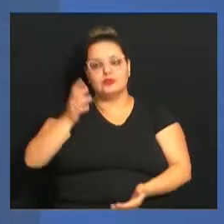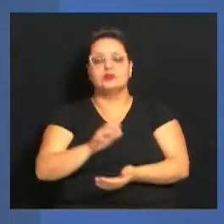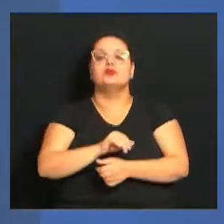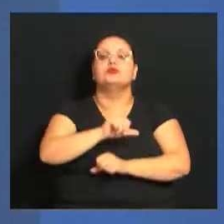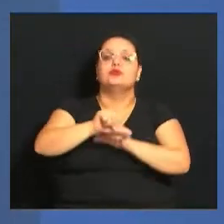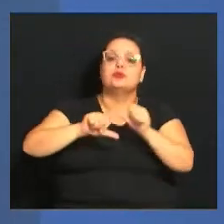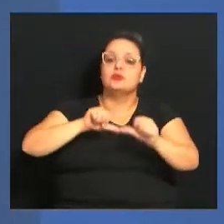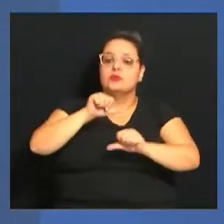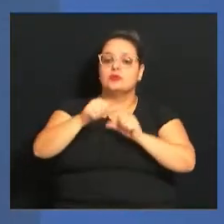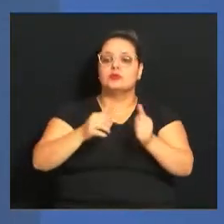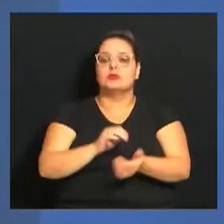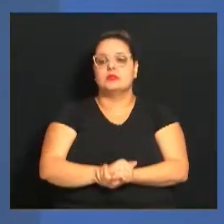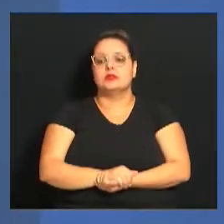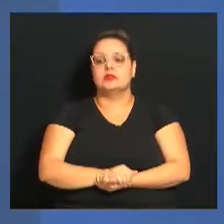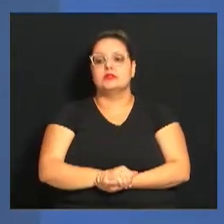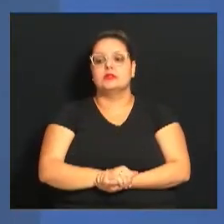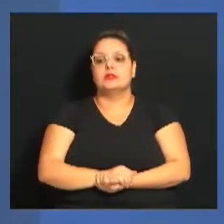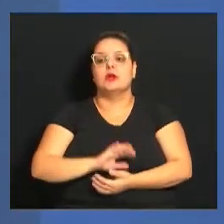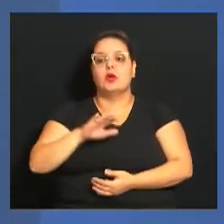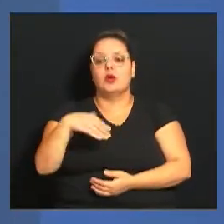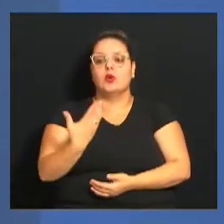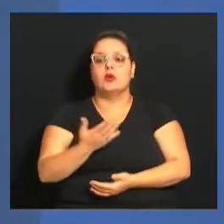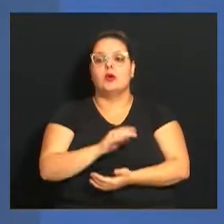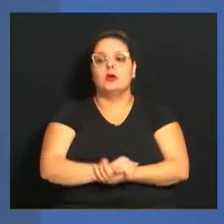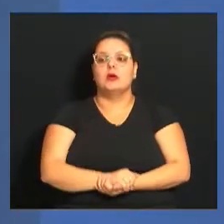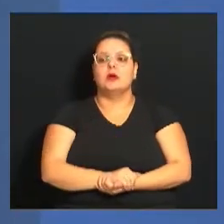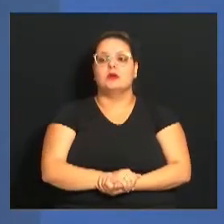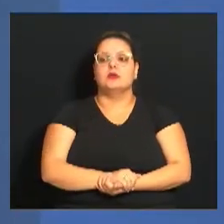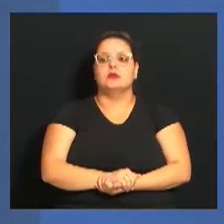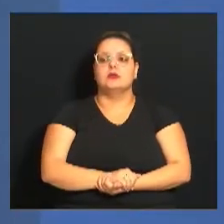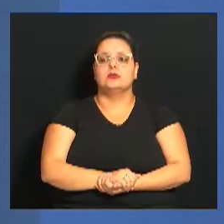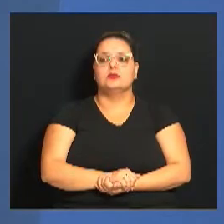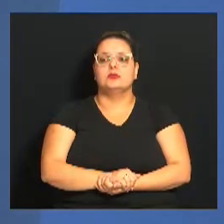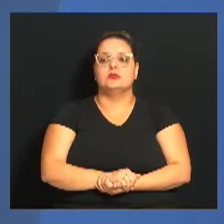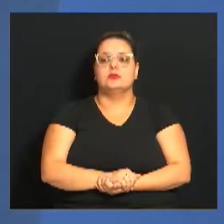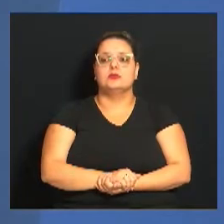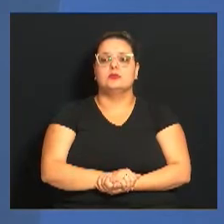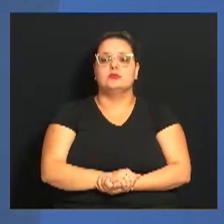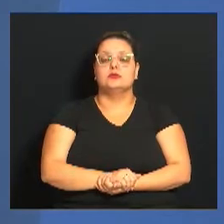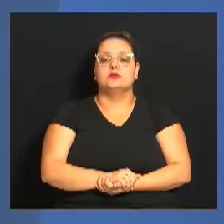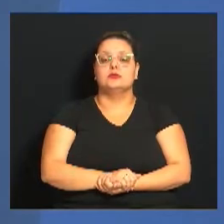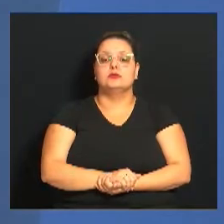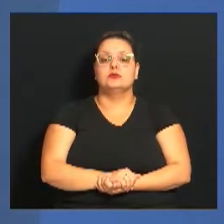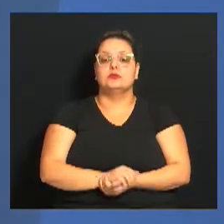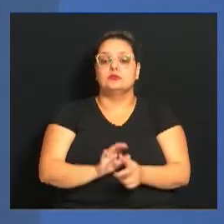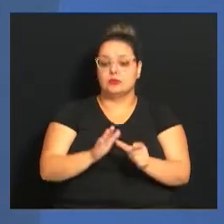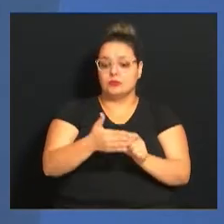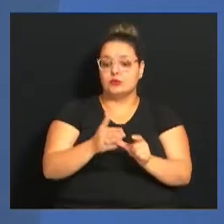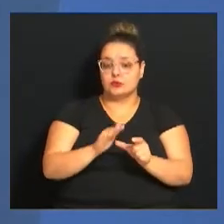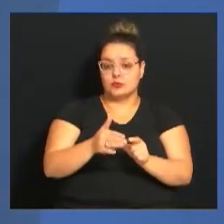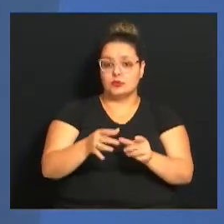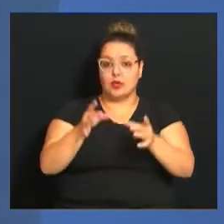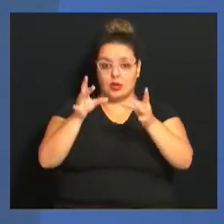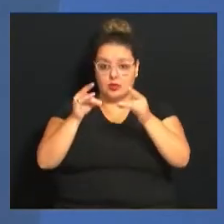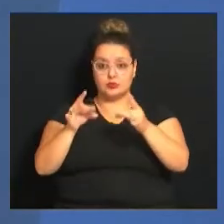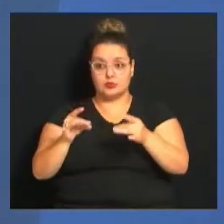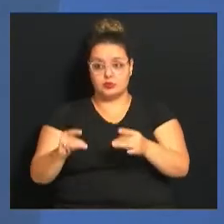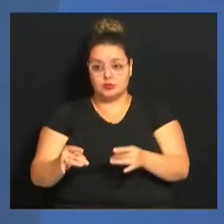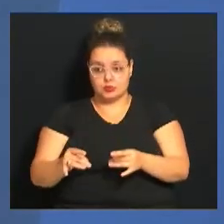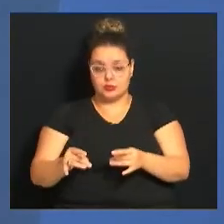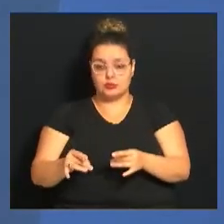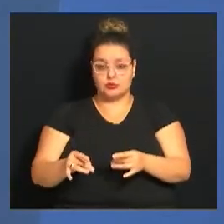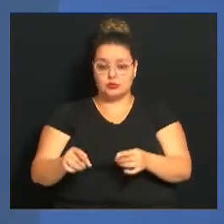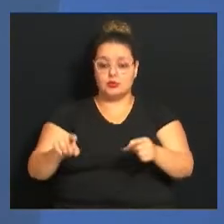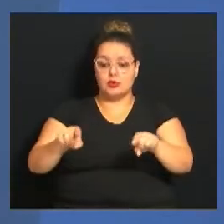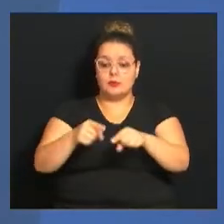alterações quando for, então, além da nomenclatura também, os critérios para